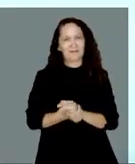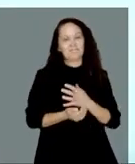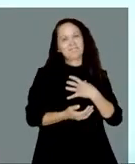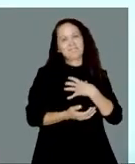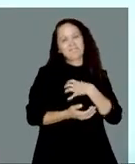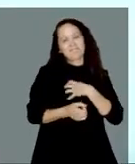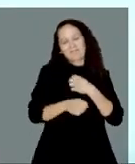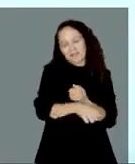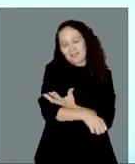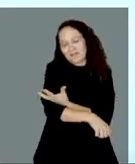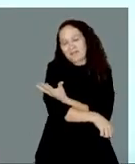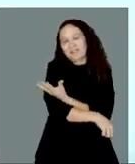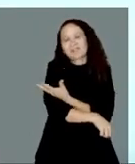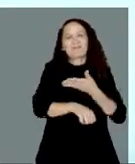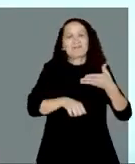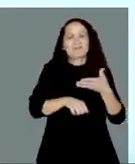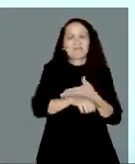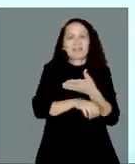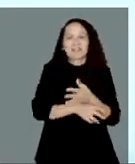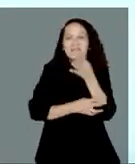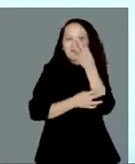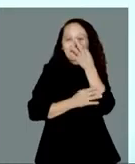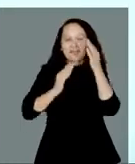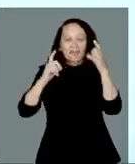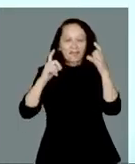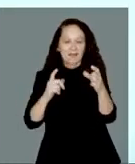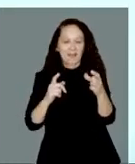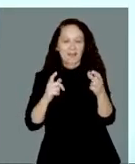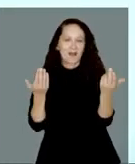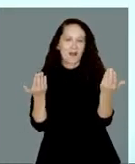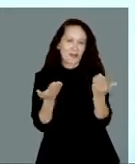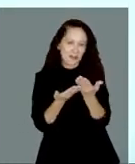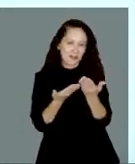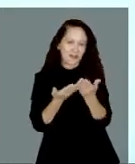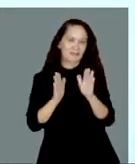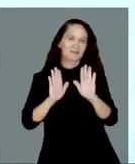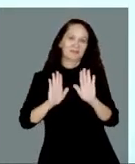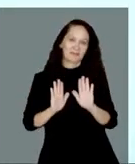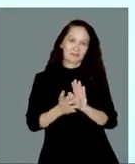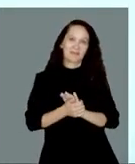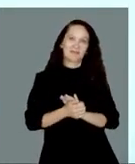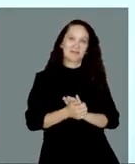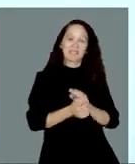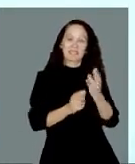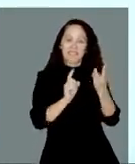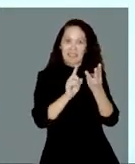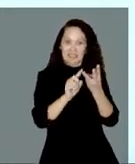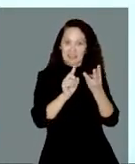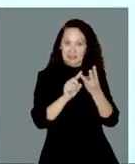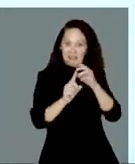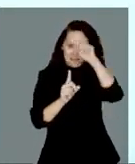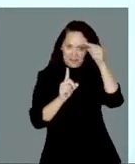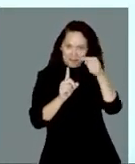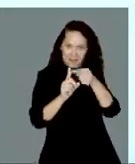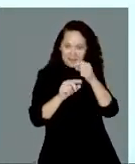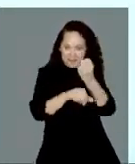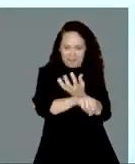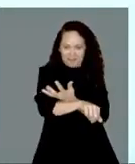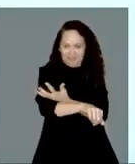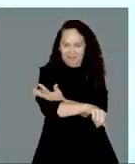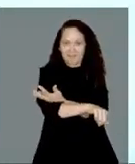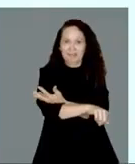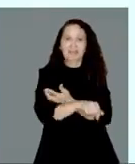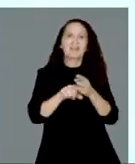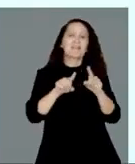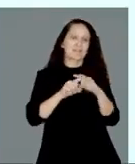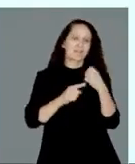deu esperança, quando ele disse, estamos diante de um golpe militar fascista, isso não é